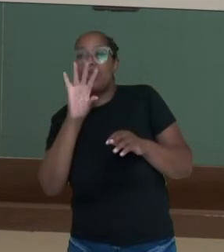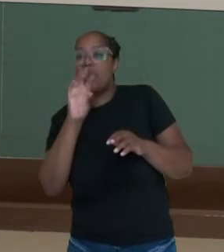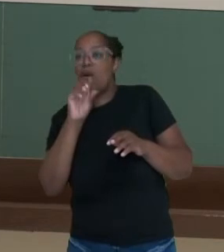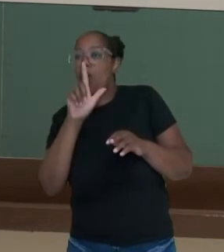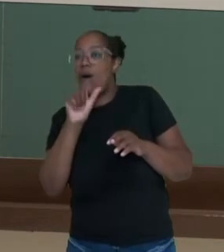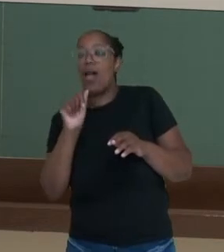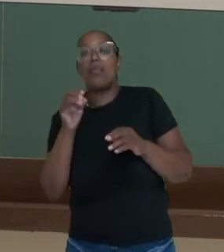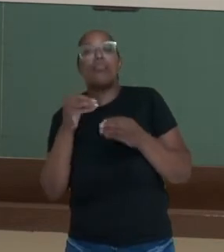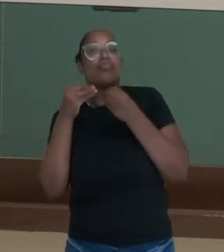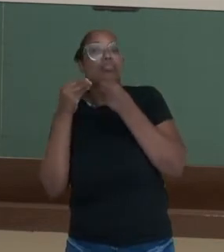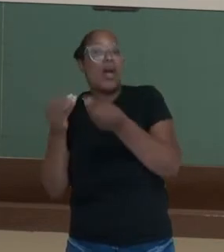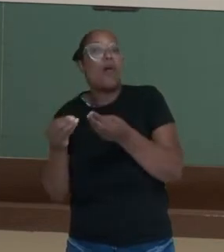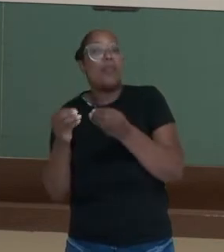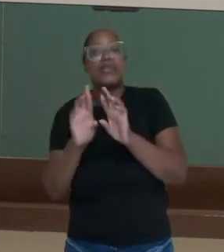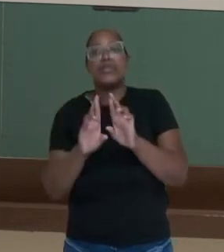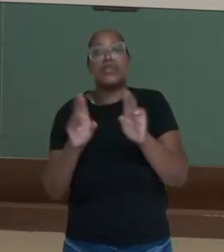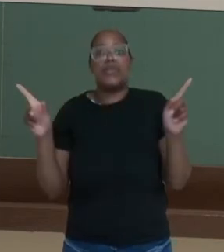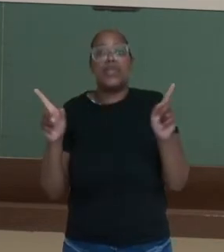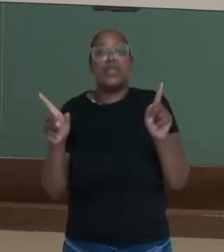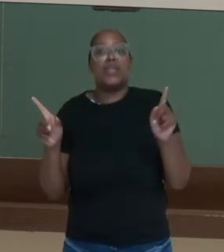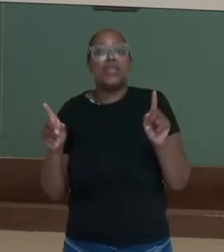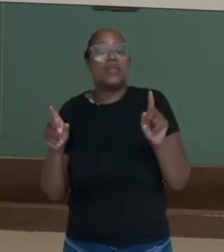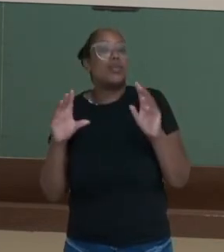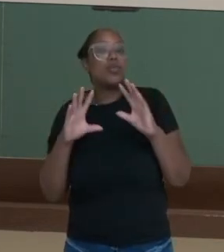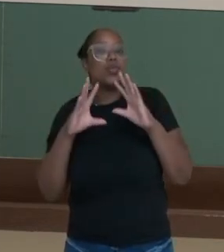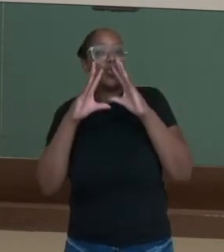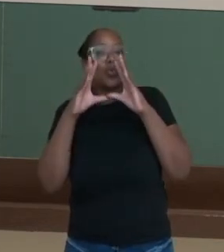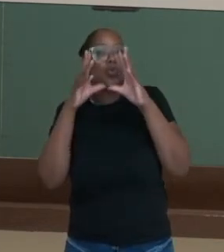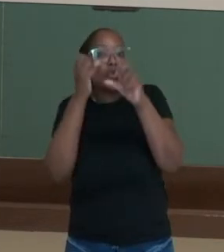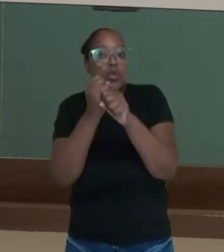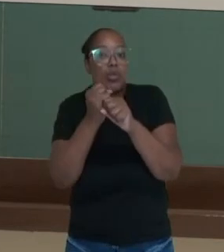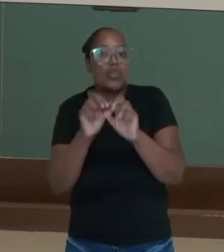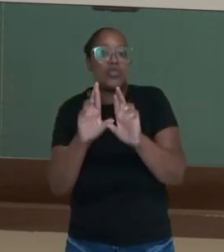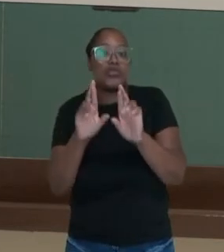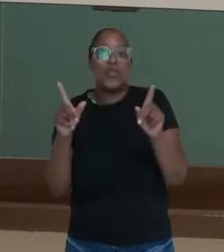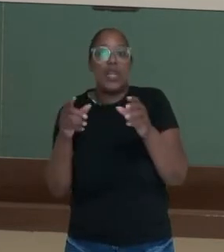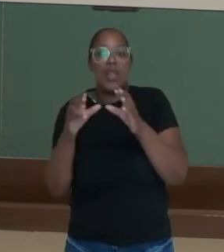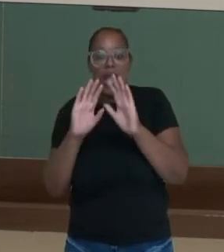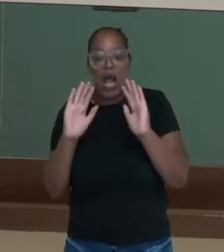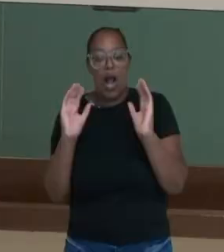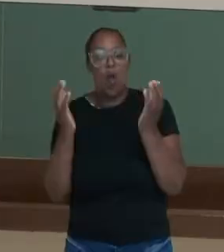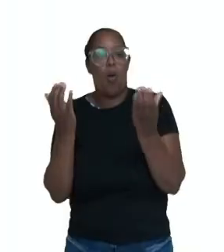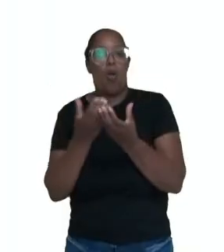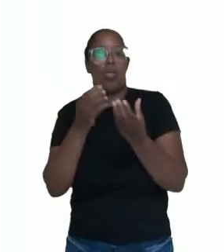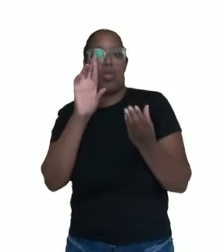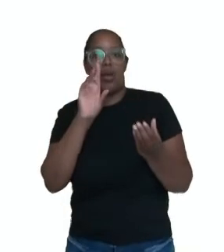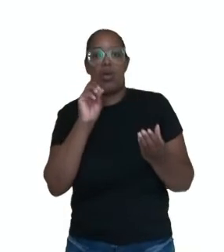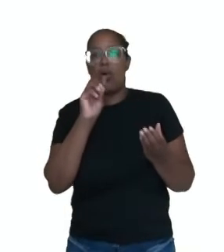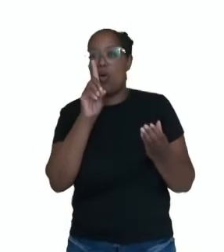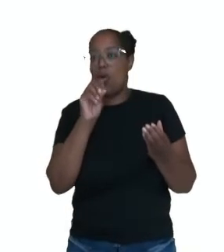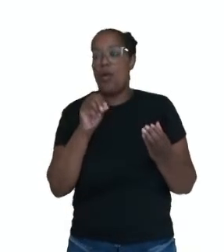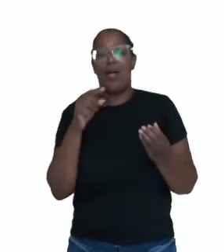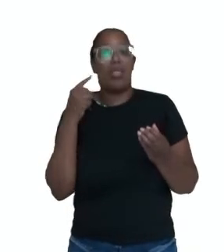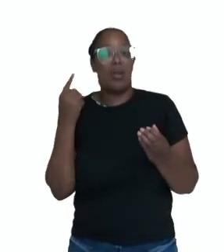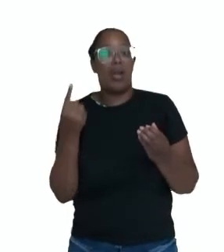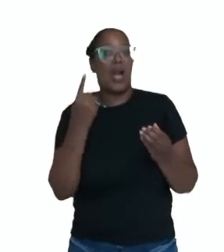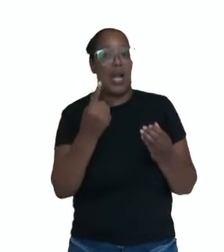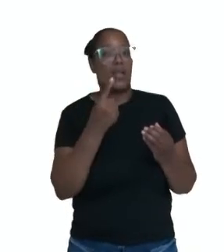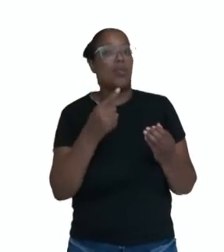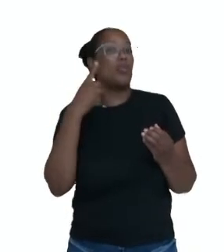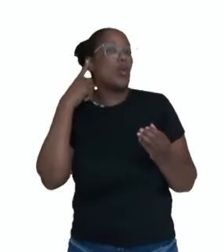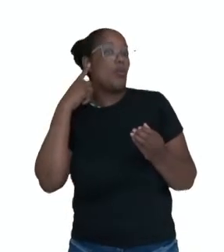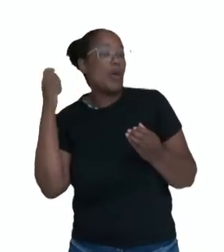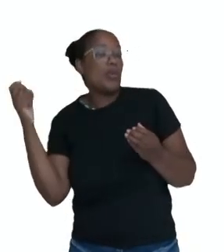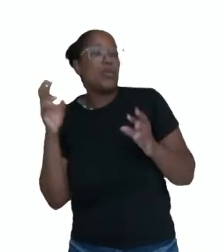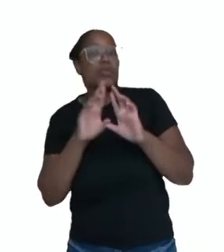uma sonoridade diferente, totalmente diferente à roda, tá? Cada berimbau toca um toque diferente